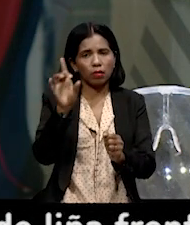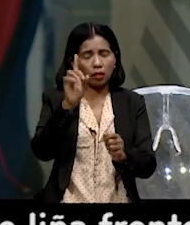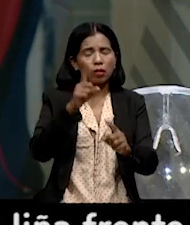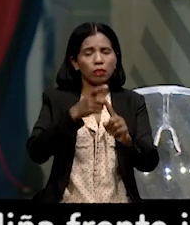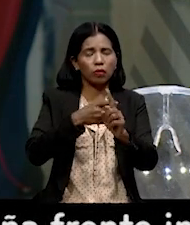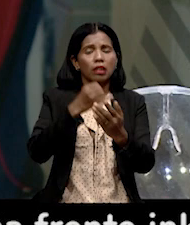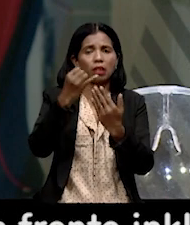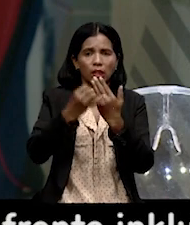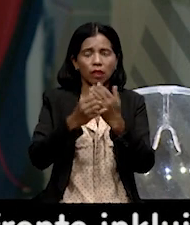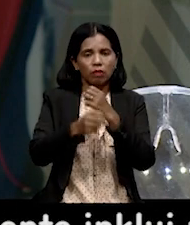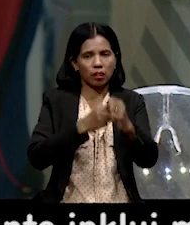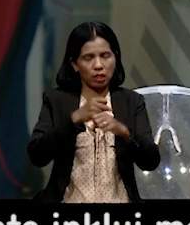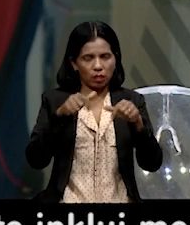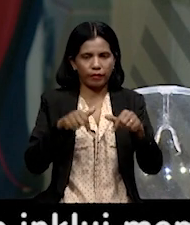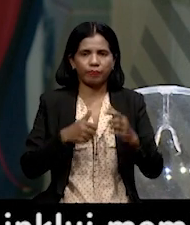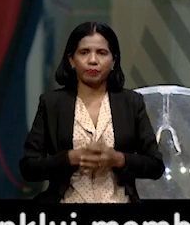Tinangé.